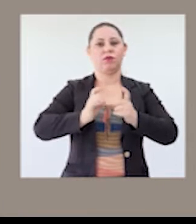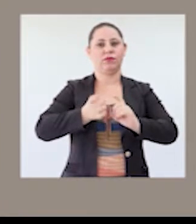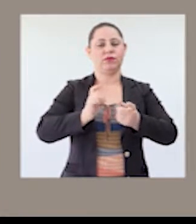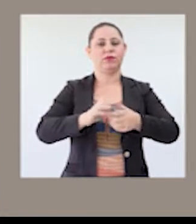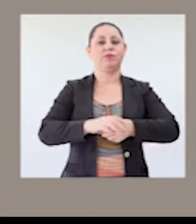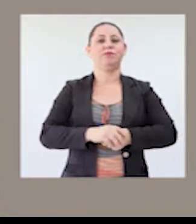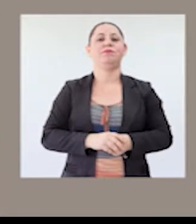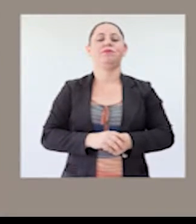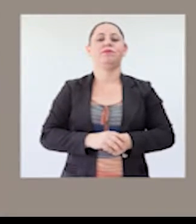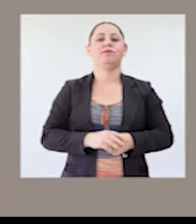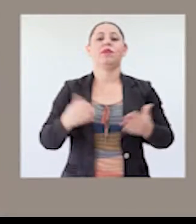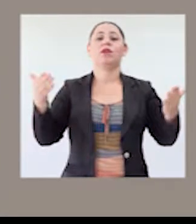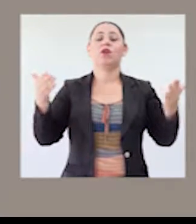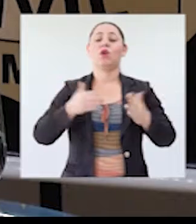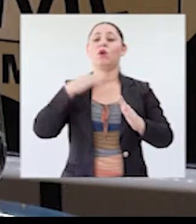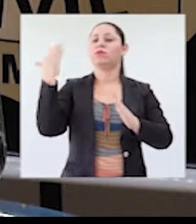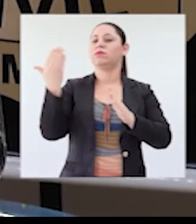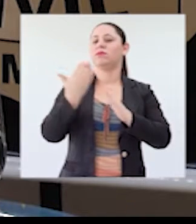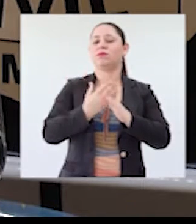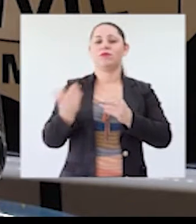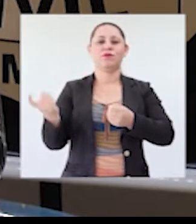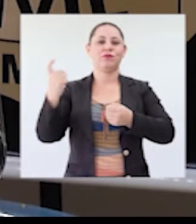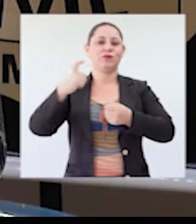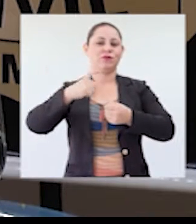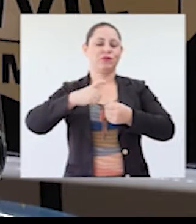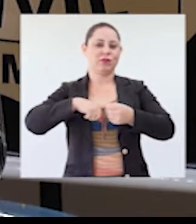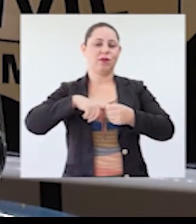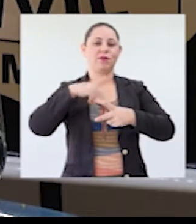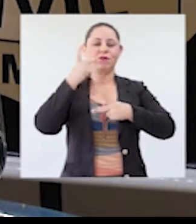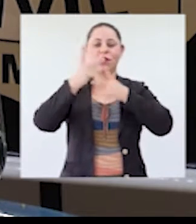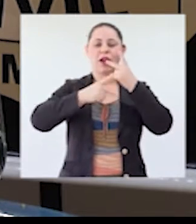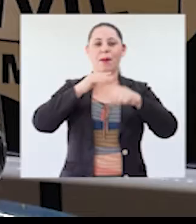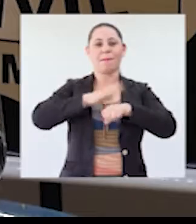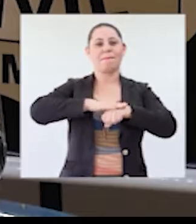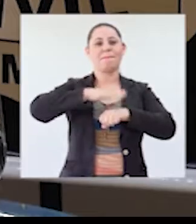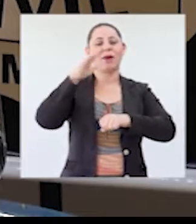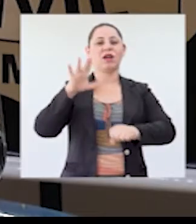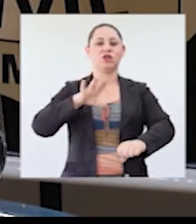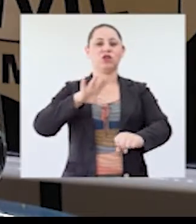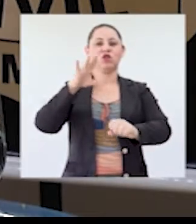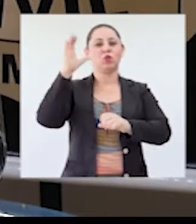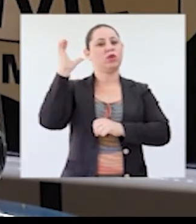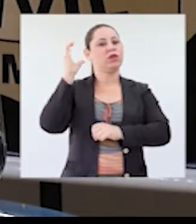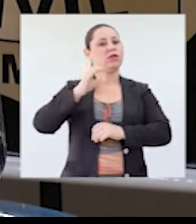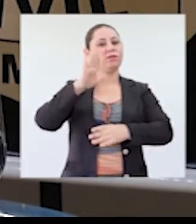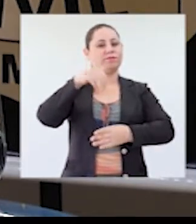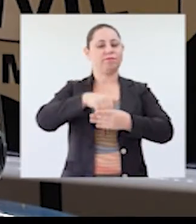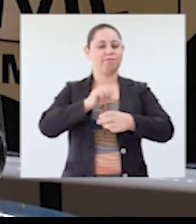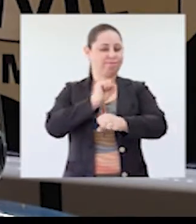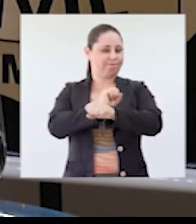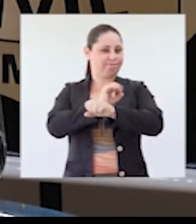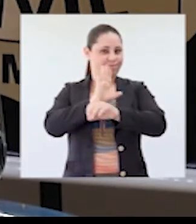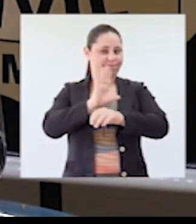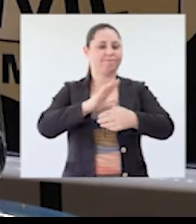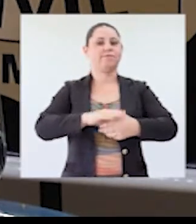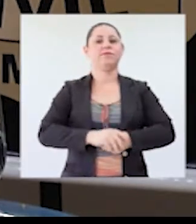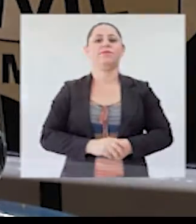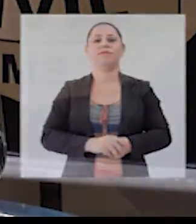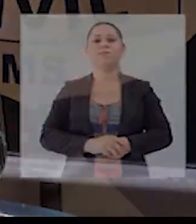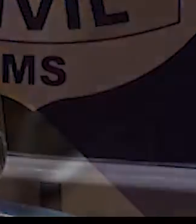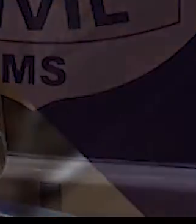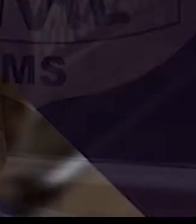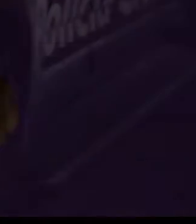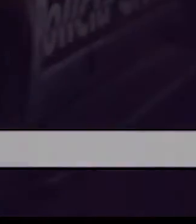realização de reuniões. Vamos para um rápido intervalo e já voltamos para falar mais sobre crimes eleitorais. Não saia